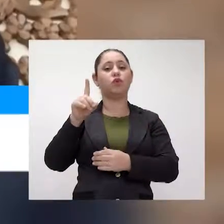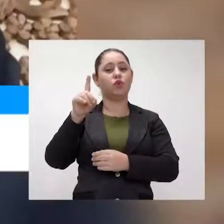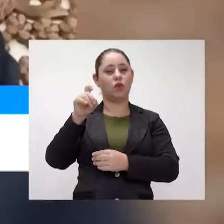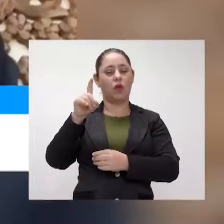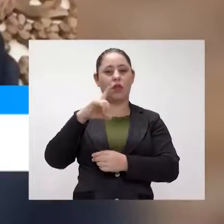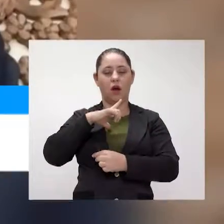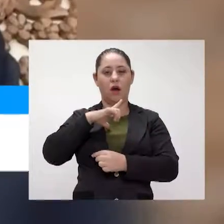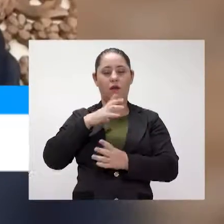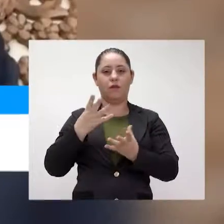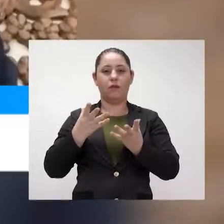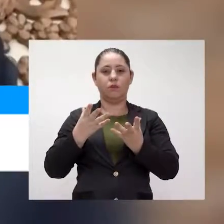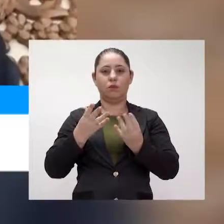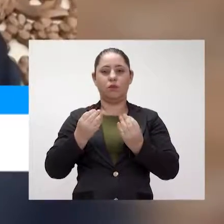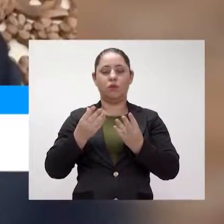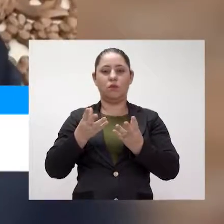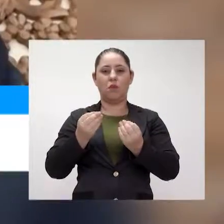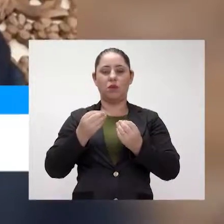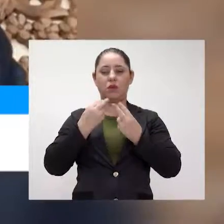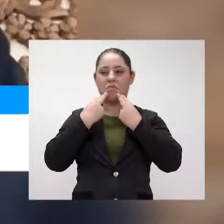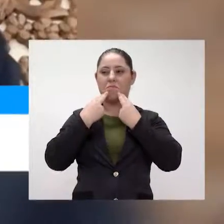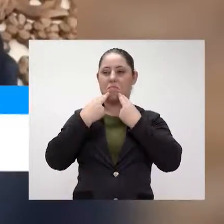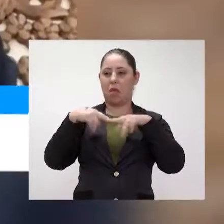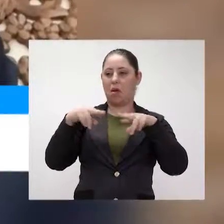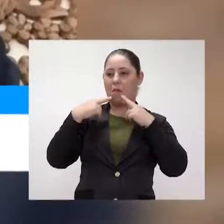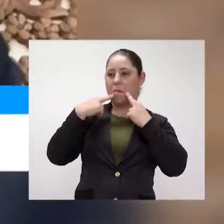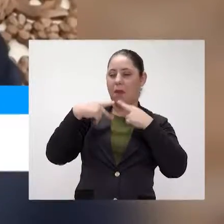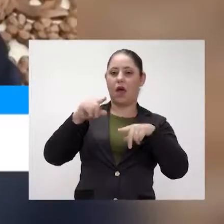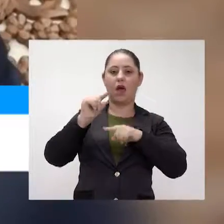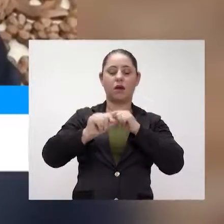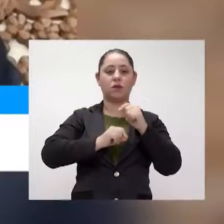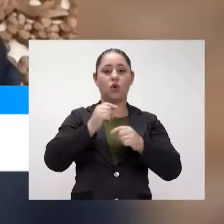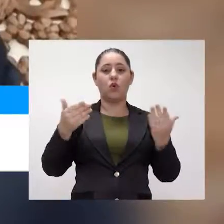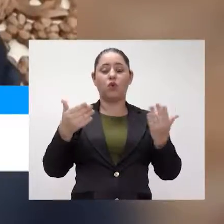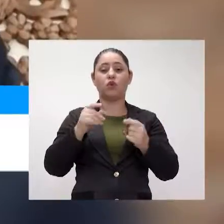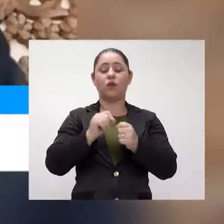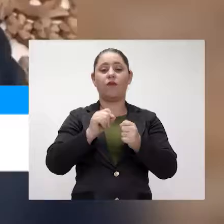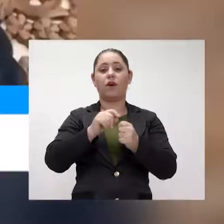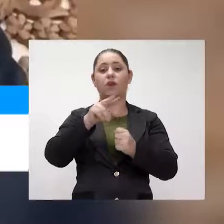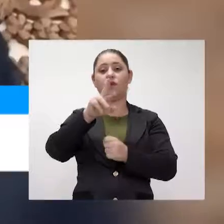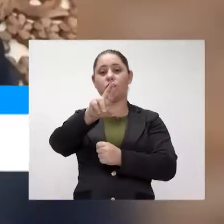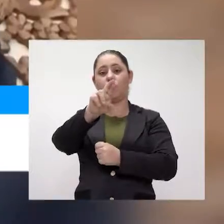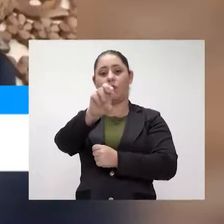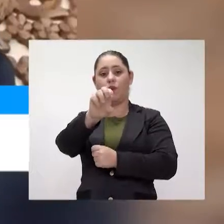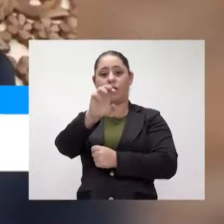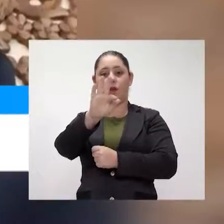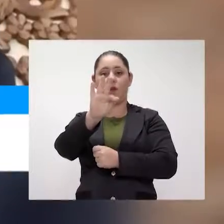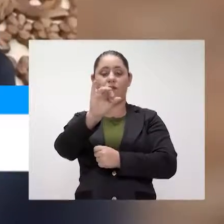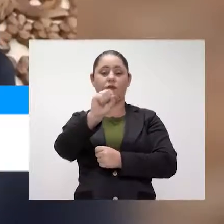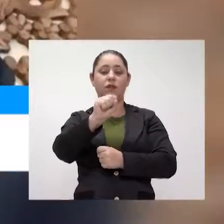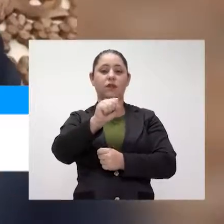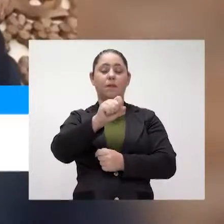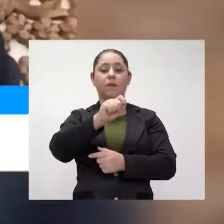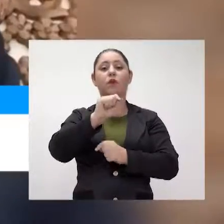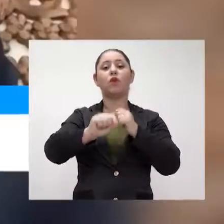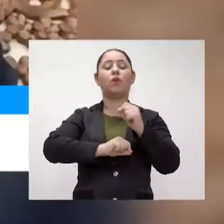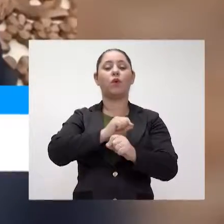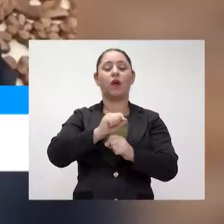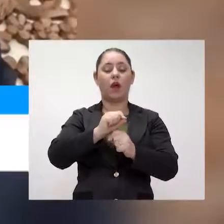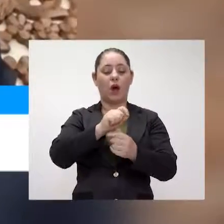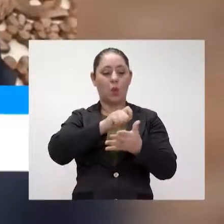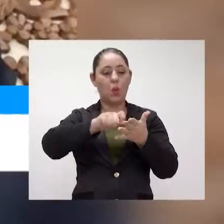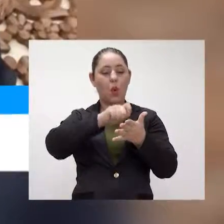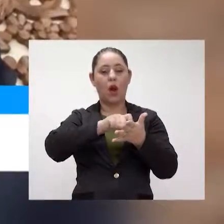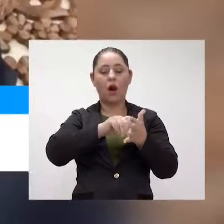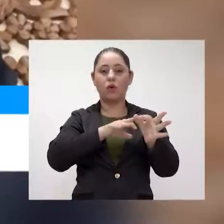em Dourados, eu tive várias reclamações. Hoje você faz o Refis e a